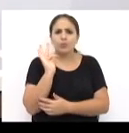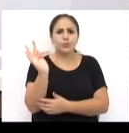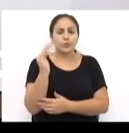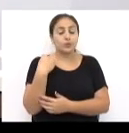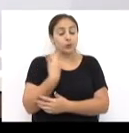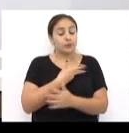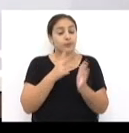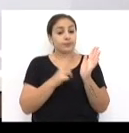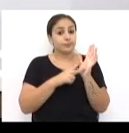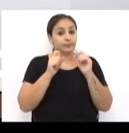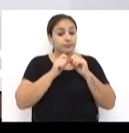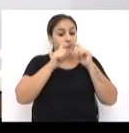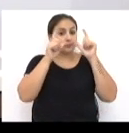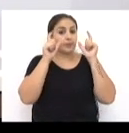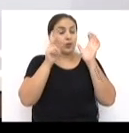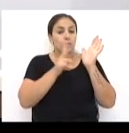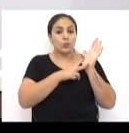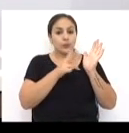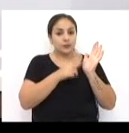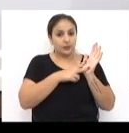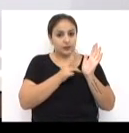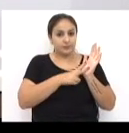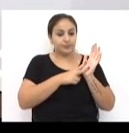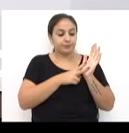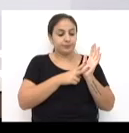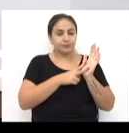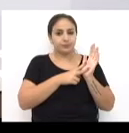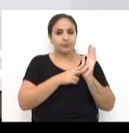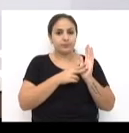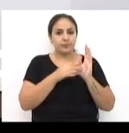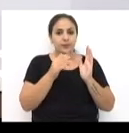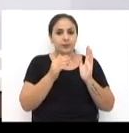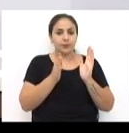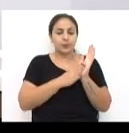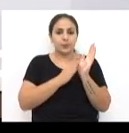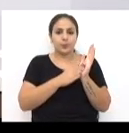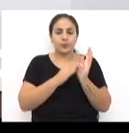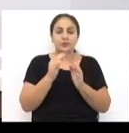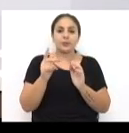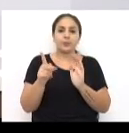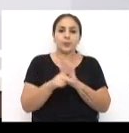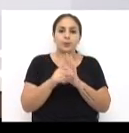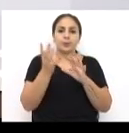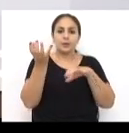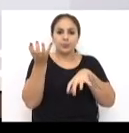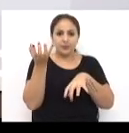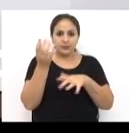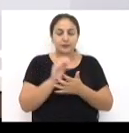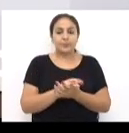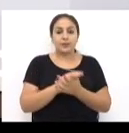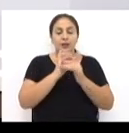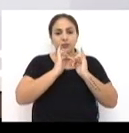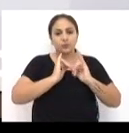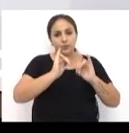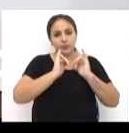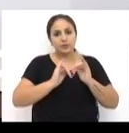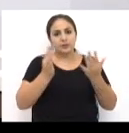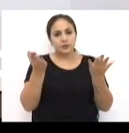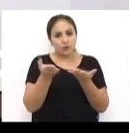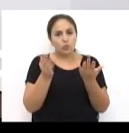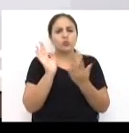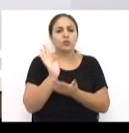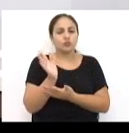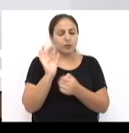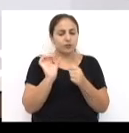muita atenção, muito cuidado com aquilo que está sendo proposto lá em Brasília e dizer que os noticiários de hoje